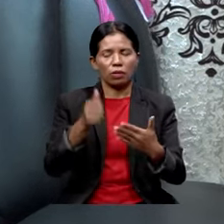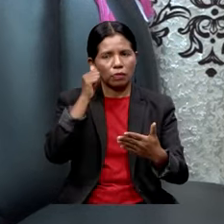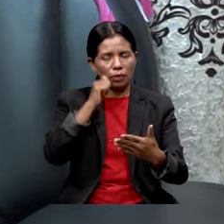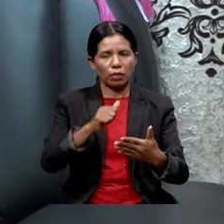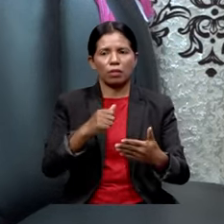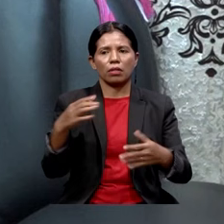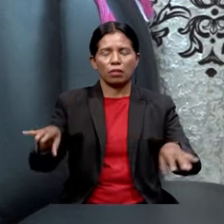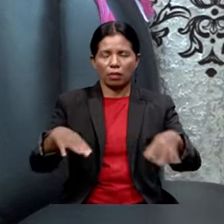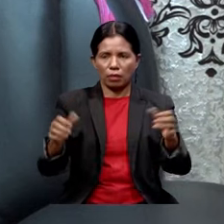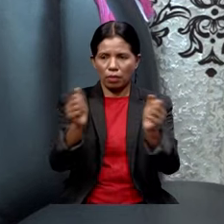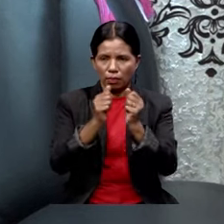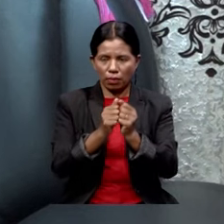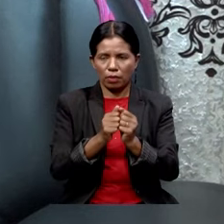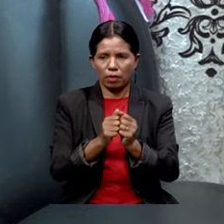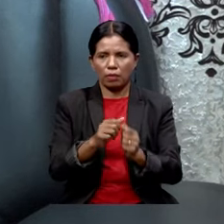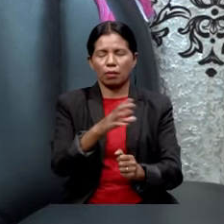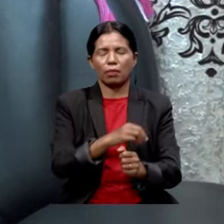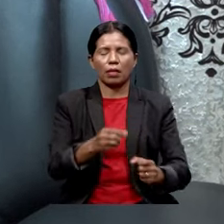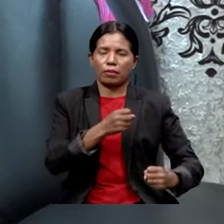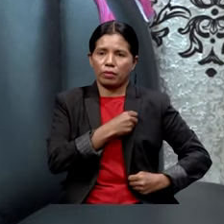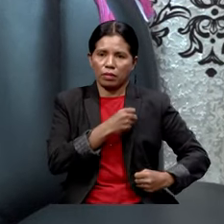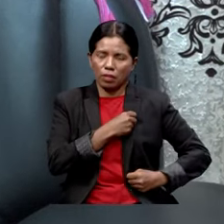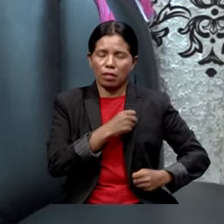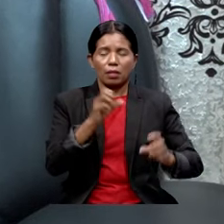serviço fatino todo pelo salo tos